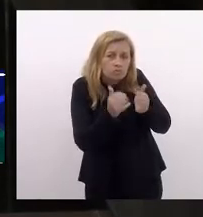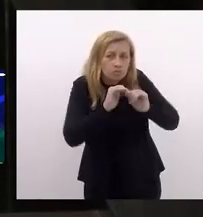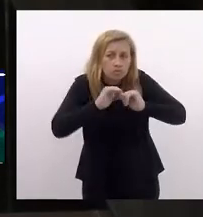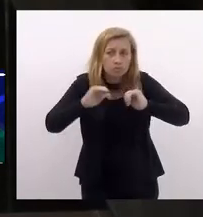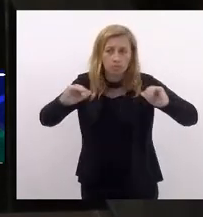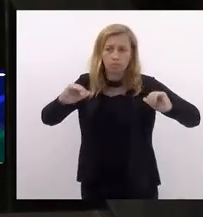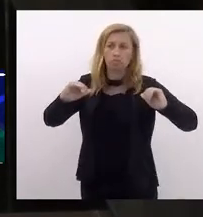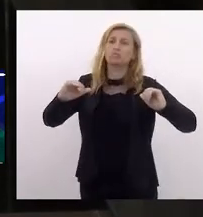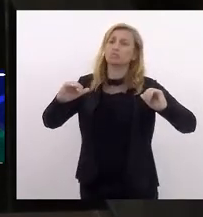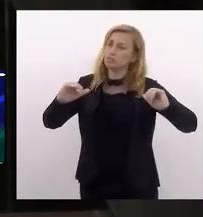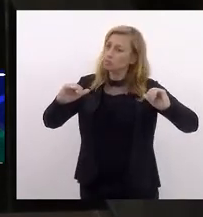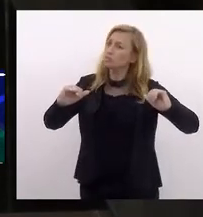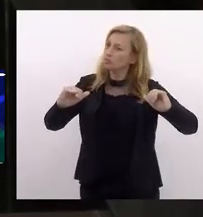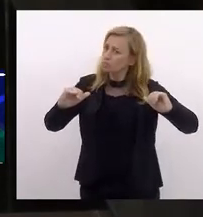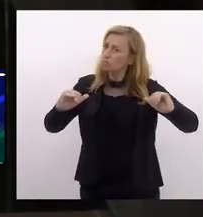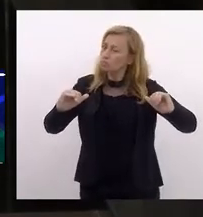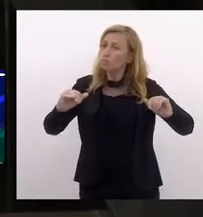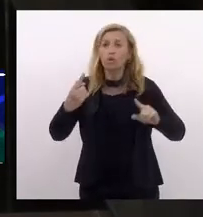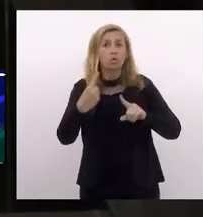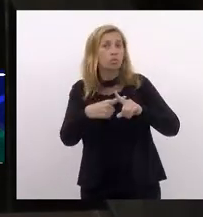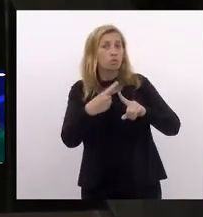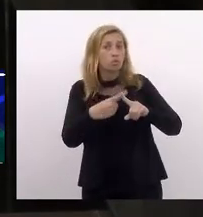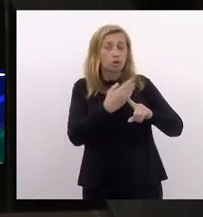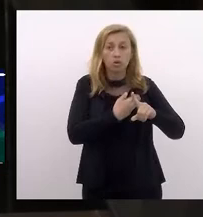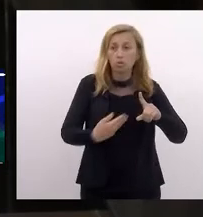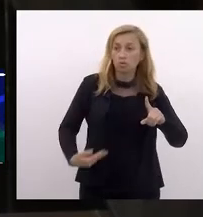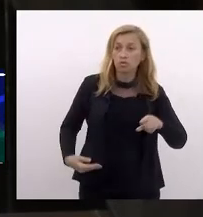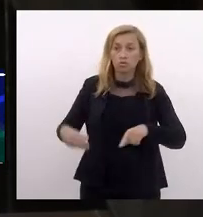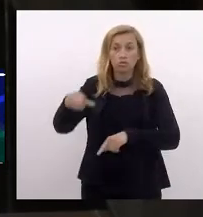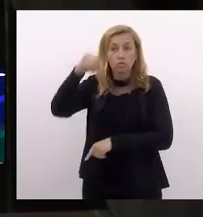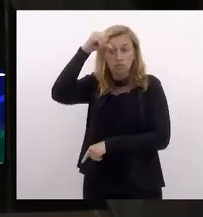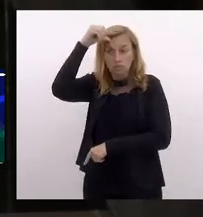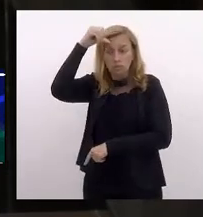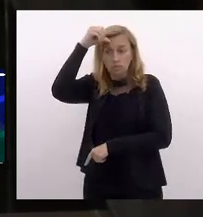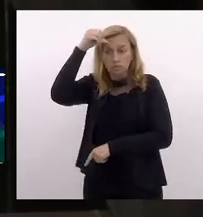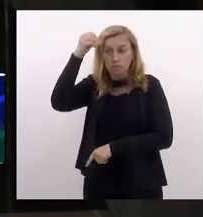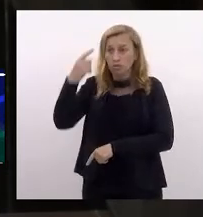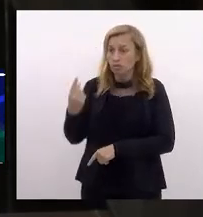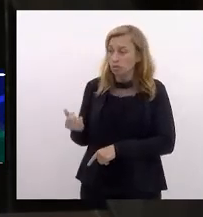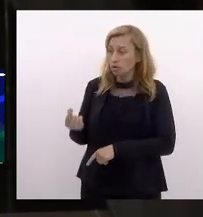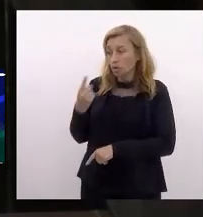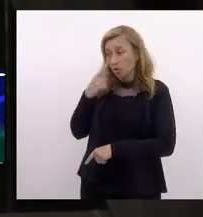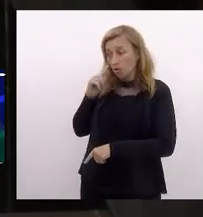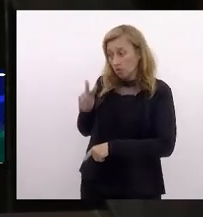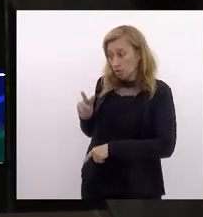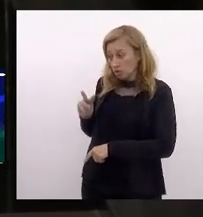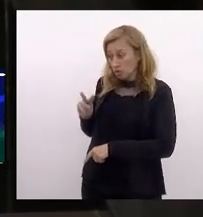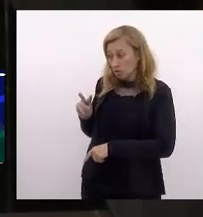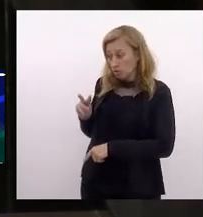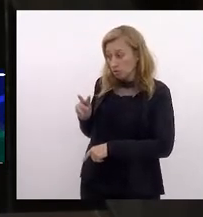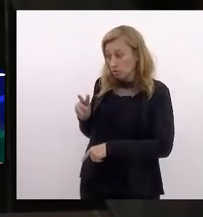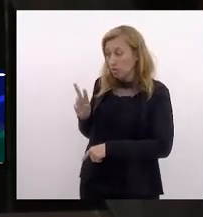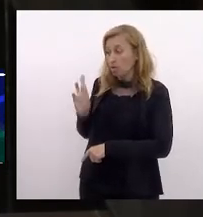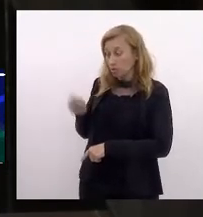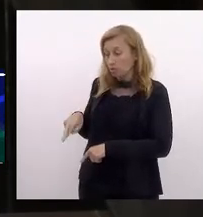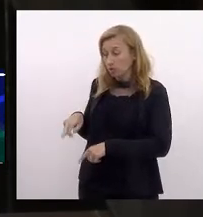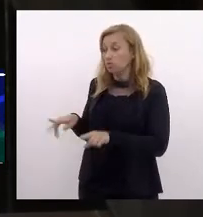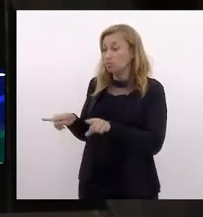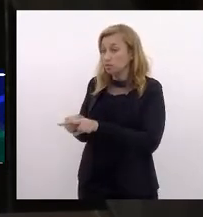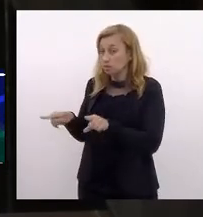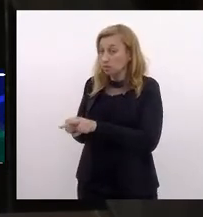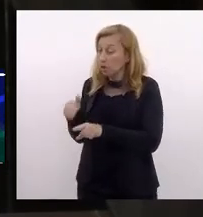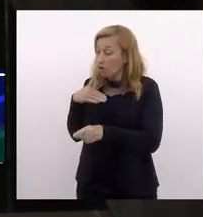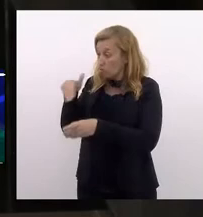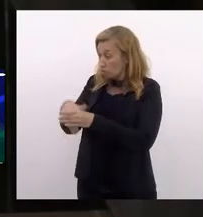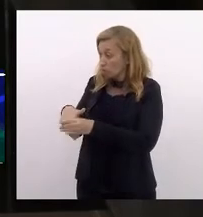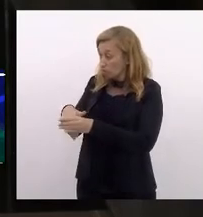separadamente porque o governador Cláudio Castro cuja as contas a meu ver merecem reprovação também e